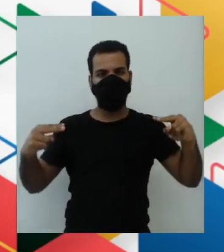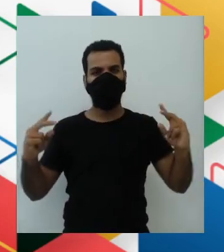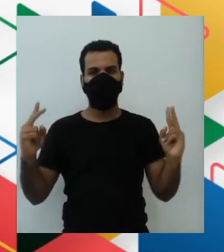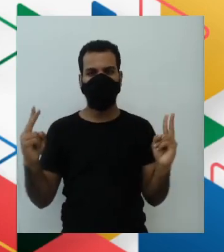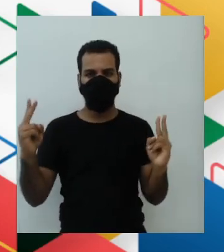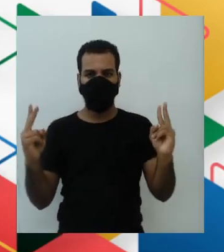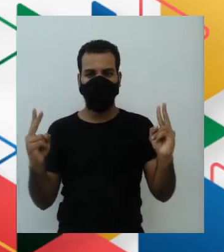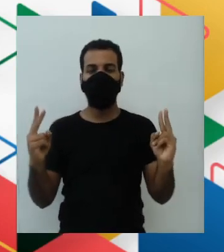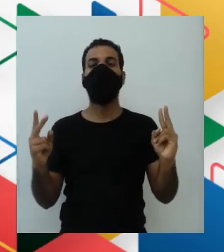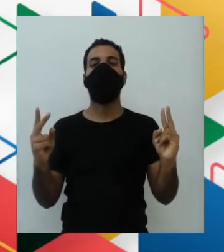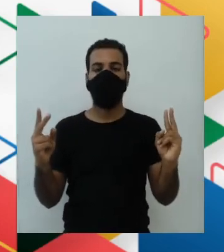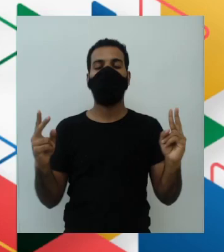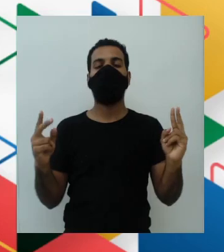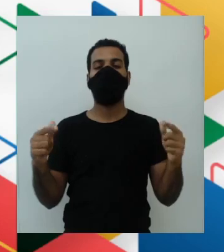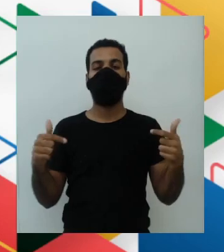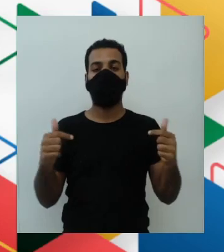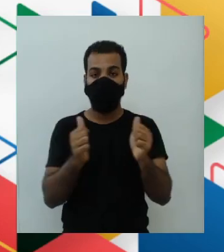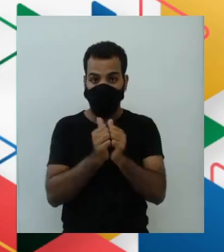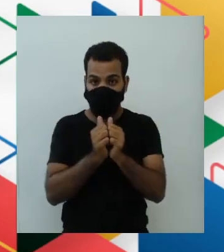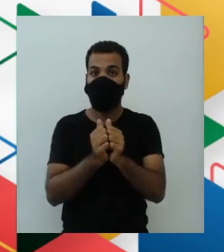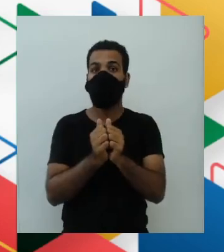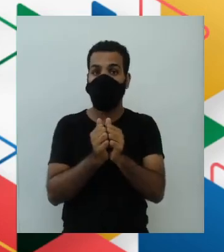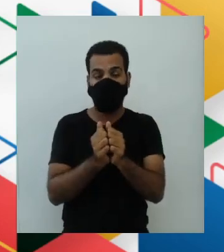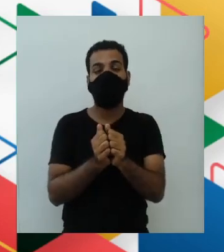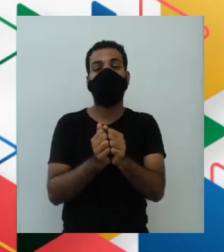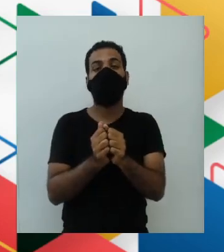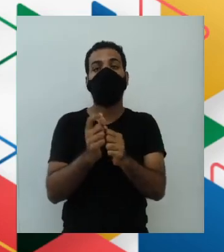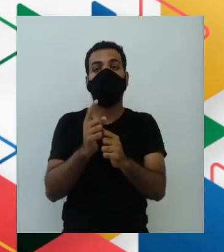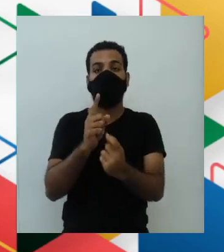o trabalho em conjunto para o alcance do